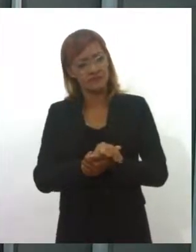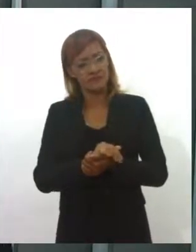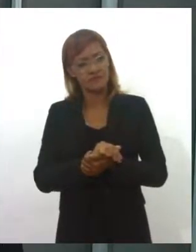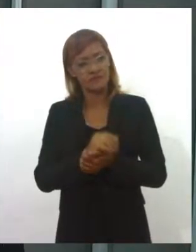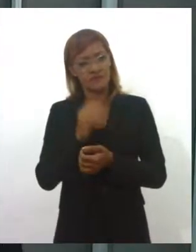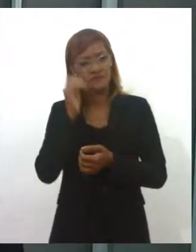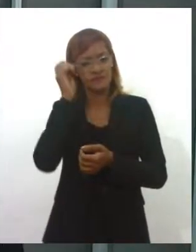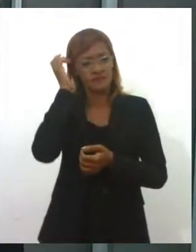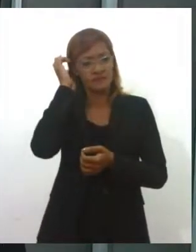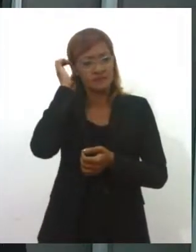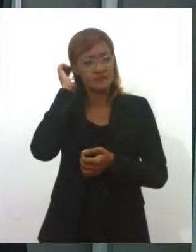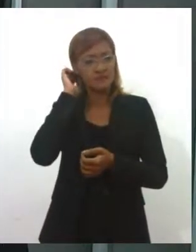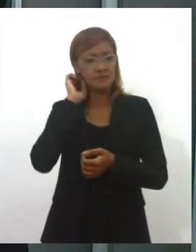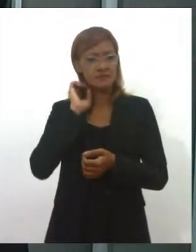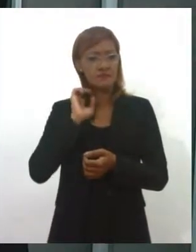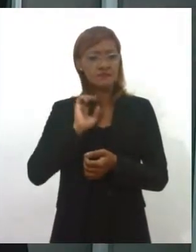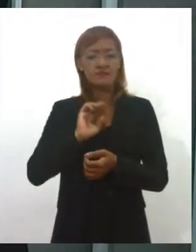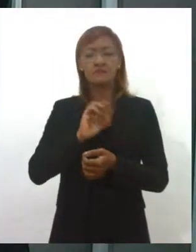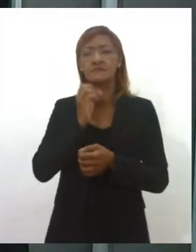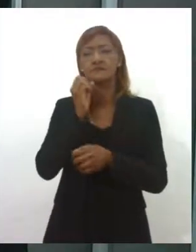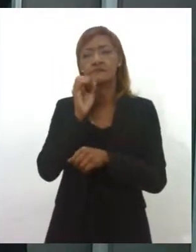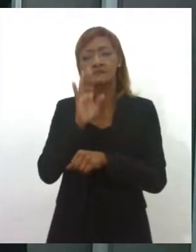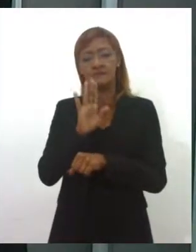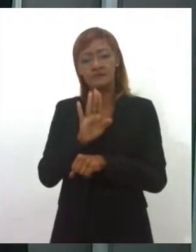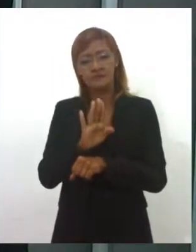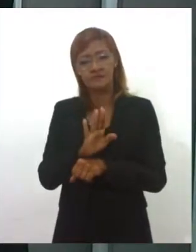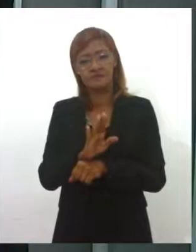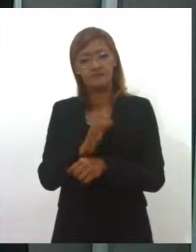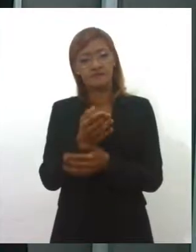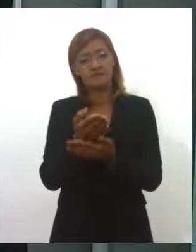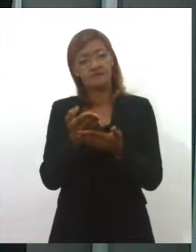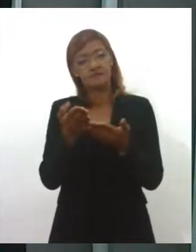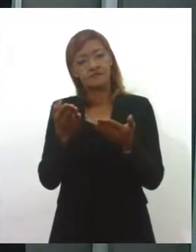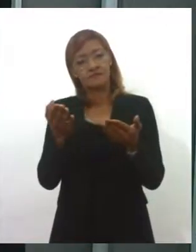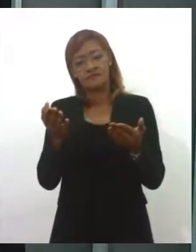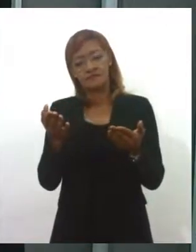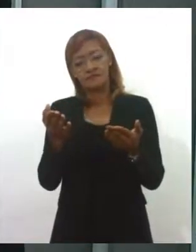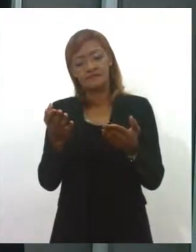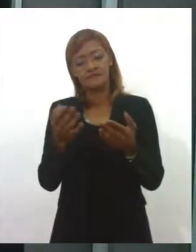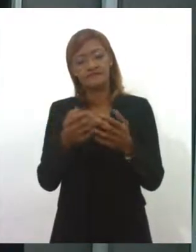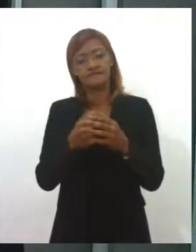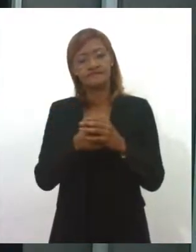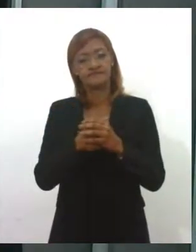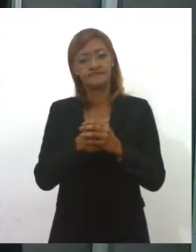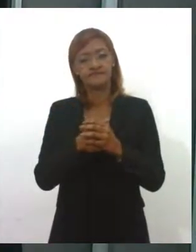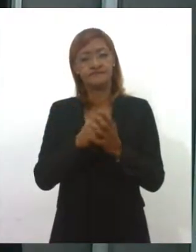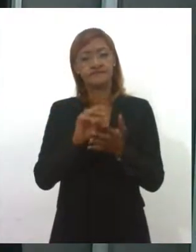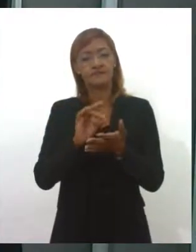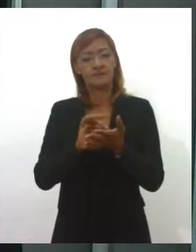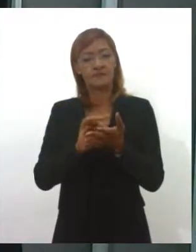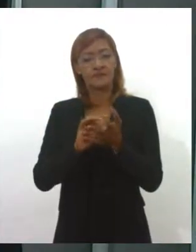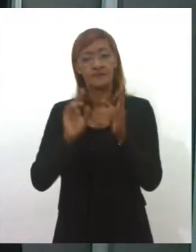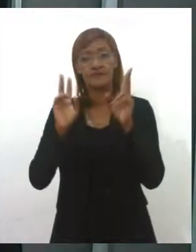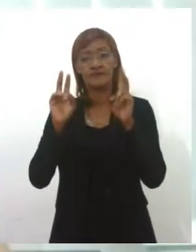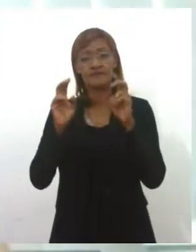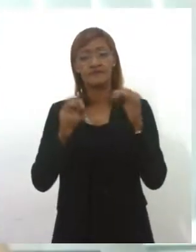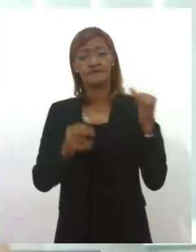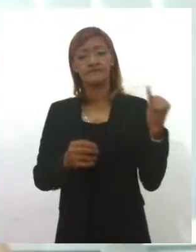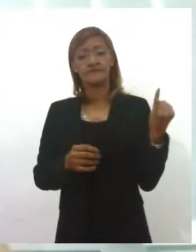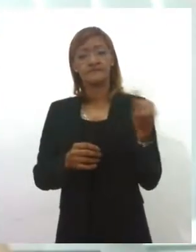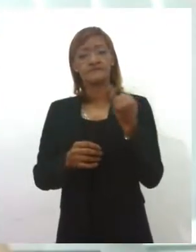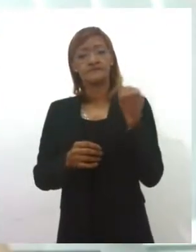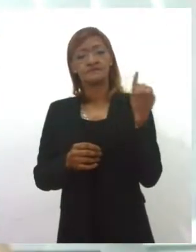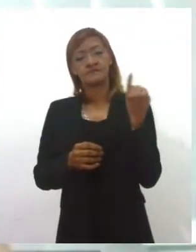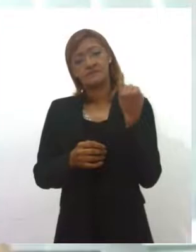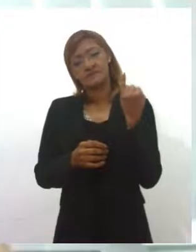tarde Olá boa tarde boa tarde a todos os ouvintes realmente é um tema muito importante um tema de